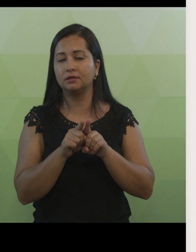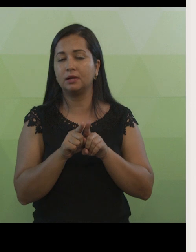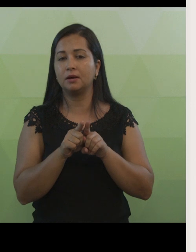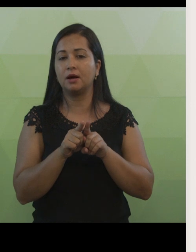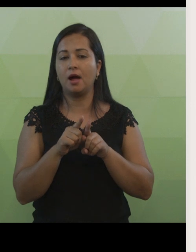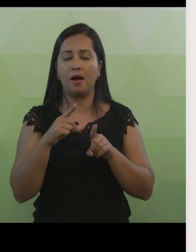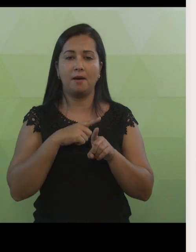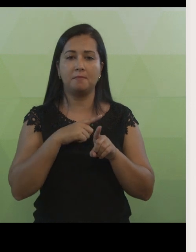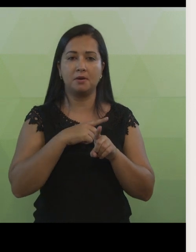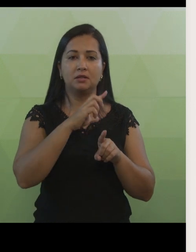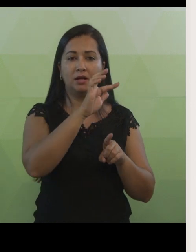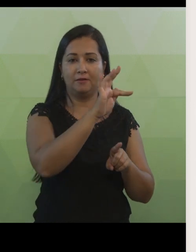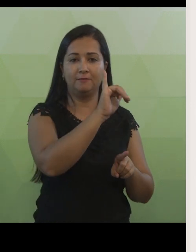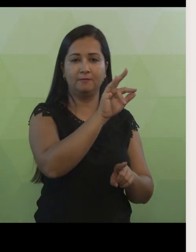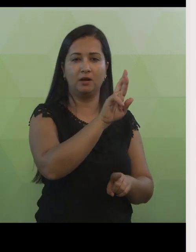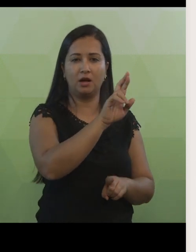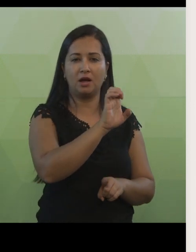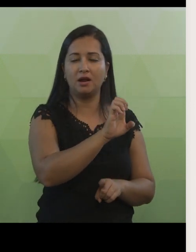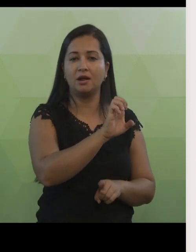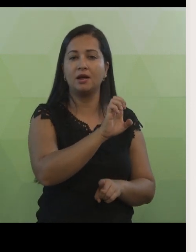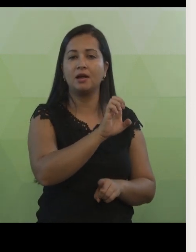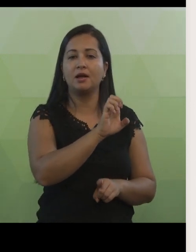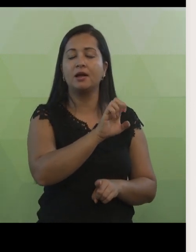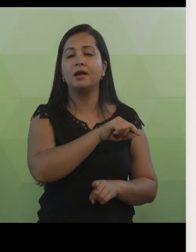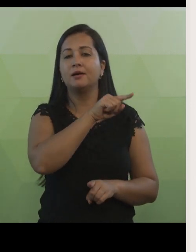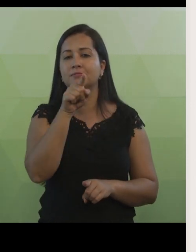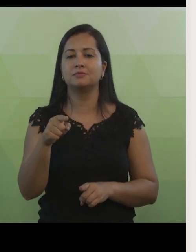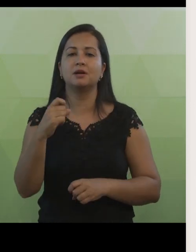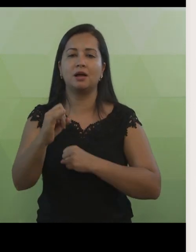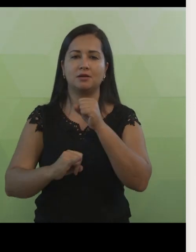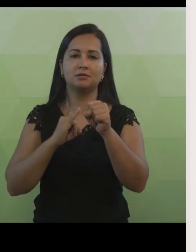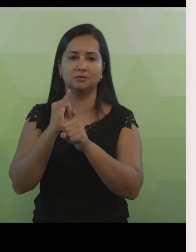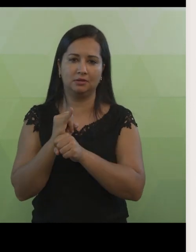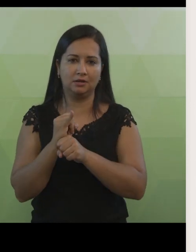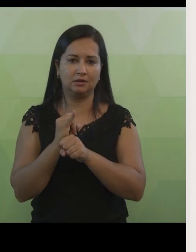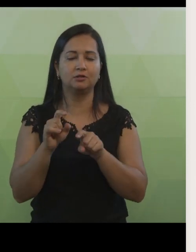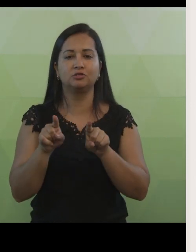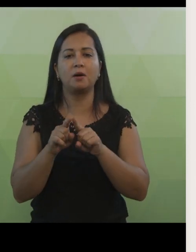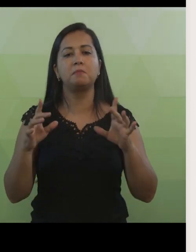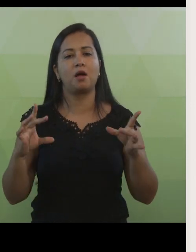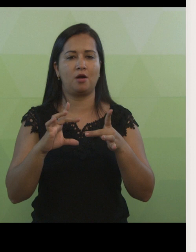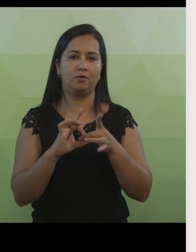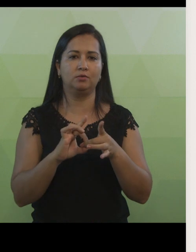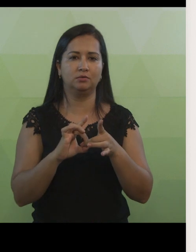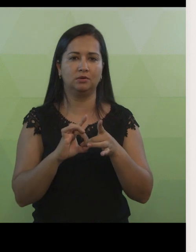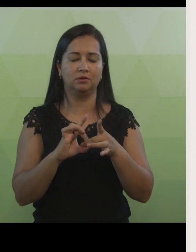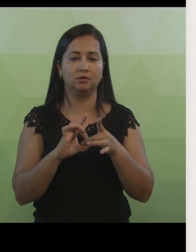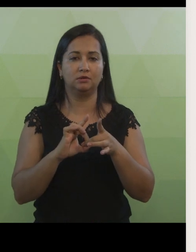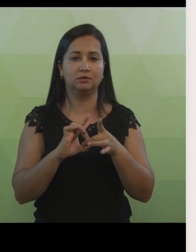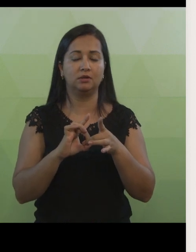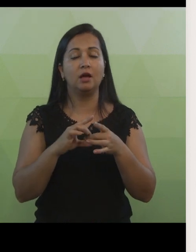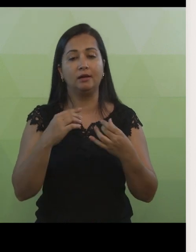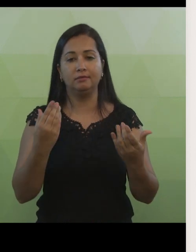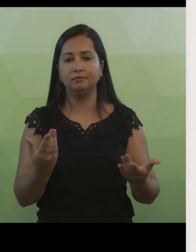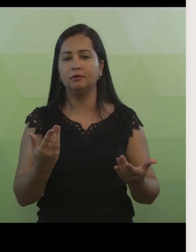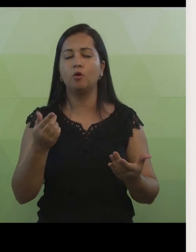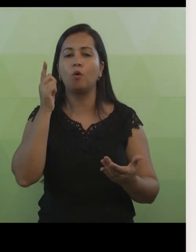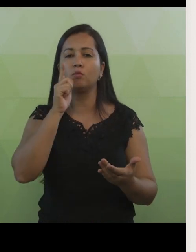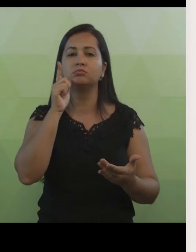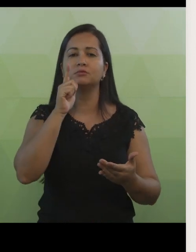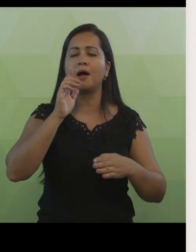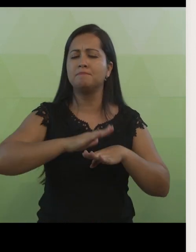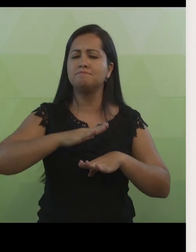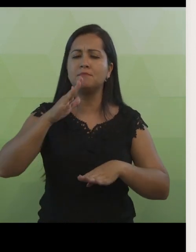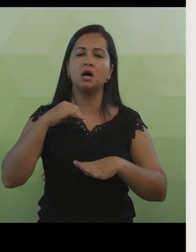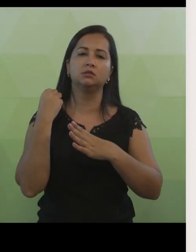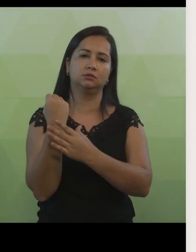outra, um firewall entre a internet e a DMZ, tratando o tráfego dos usuários vindo de fora da rede. Dessa